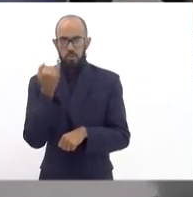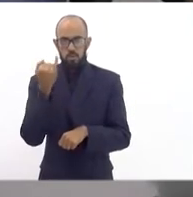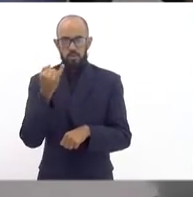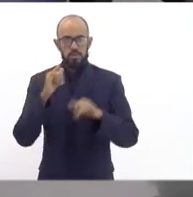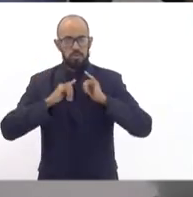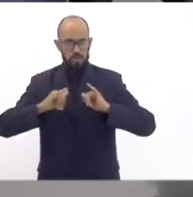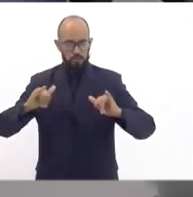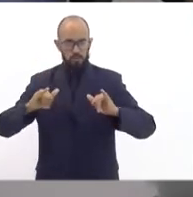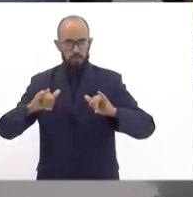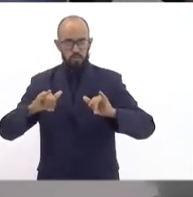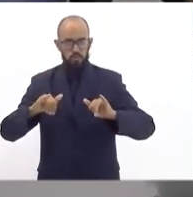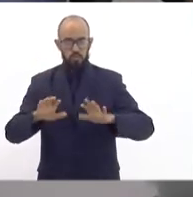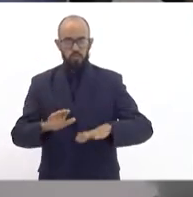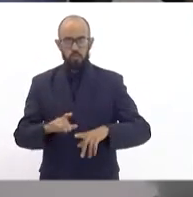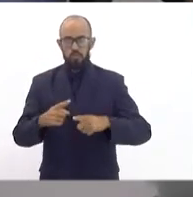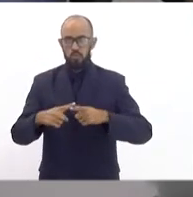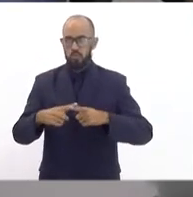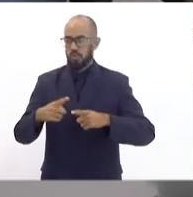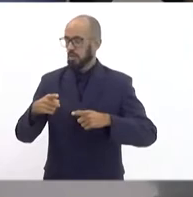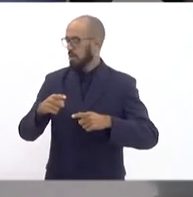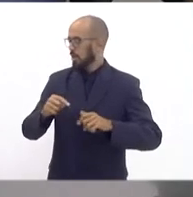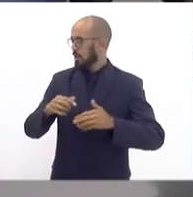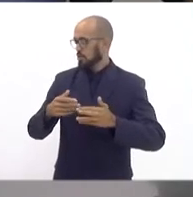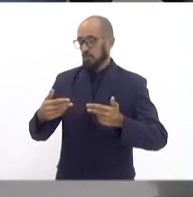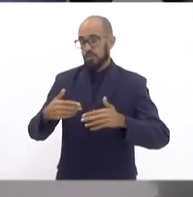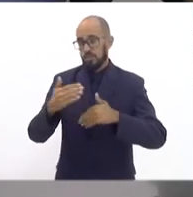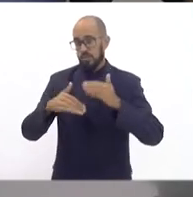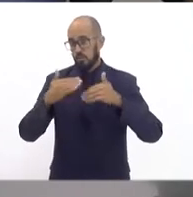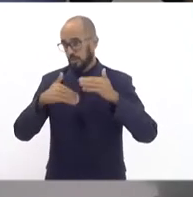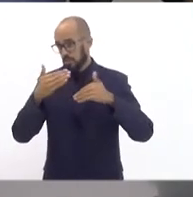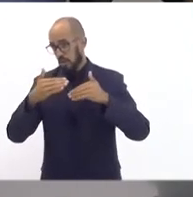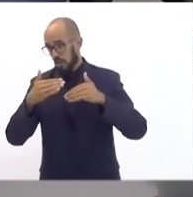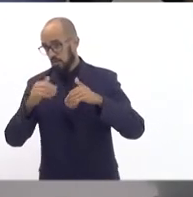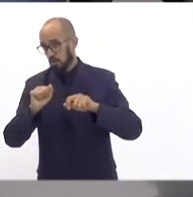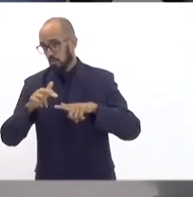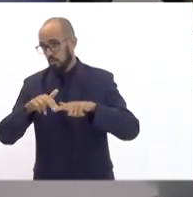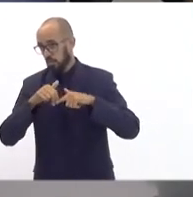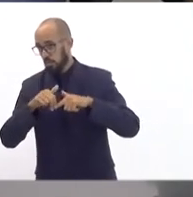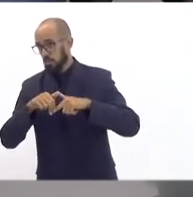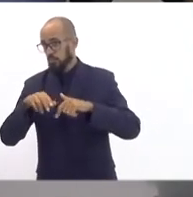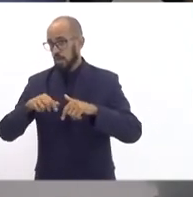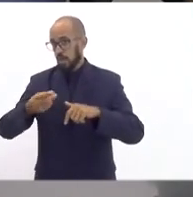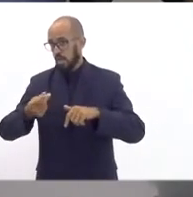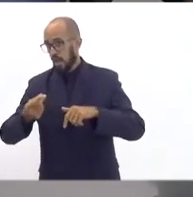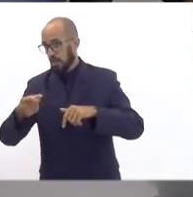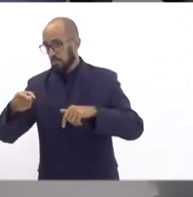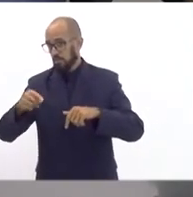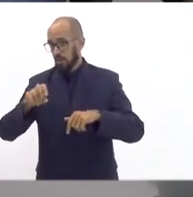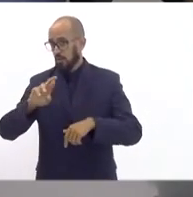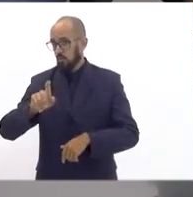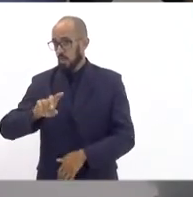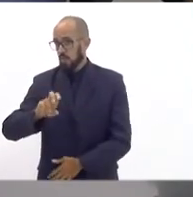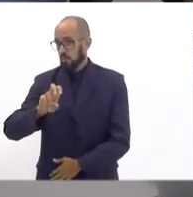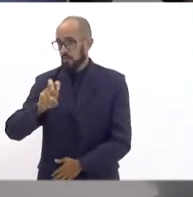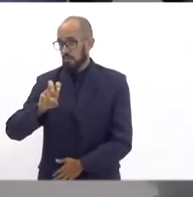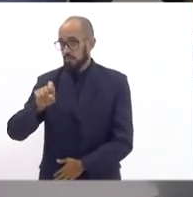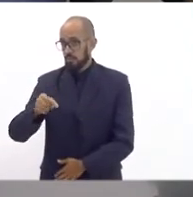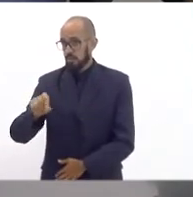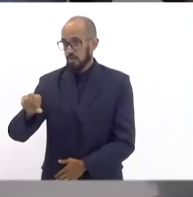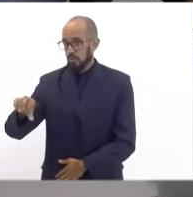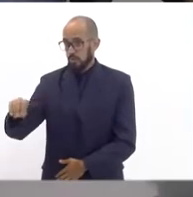E, de fato, as coisas avançaram nesse sentido, tanto que a tarifa praticada não foi a de R$ 5,90, que,